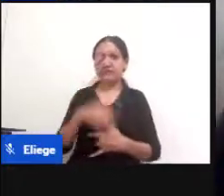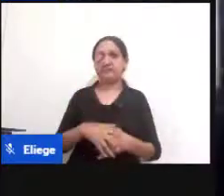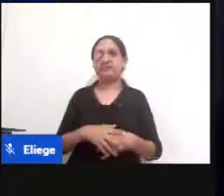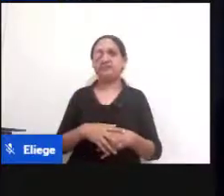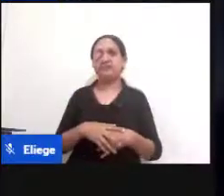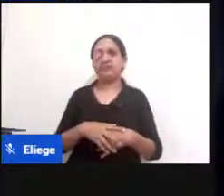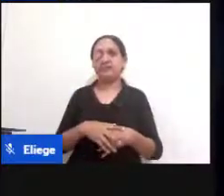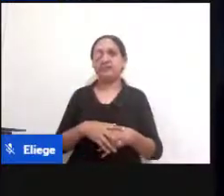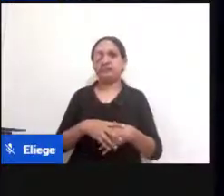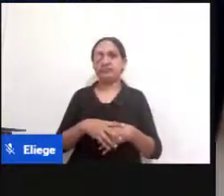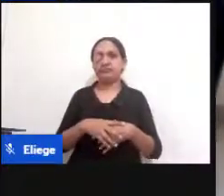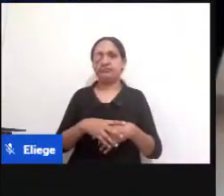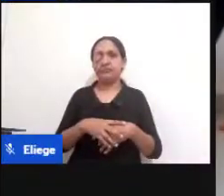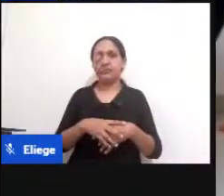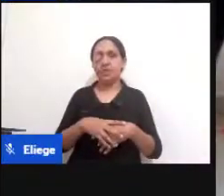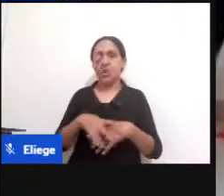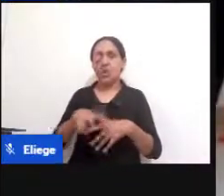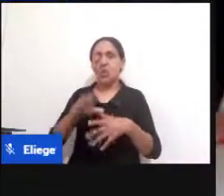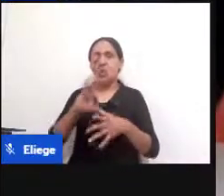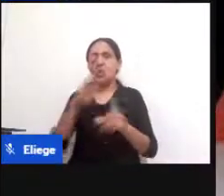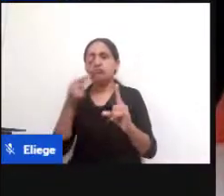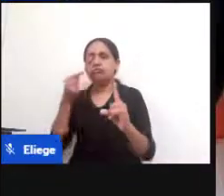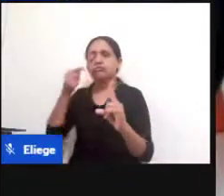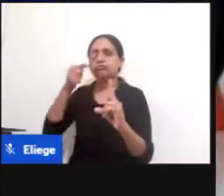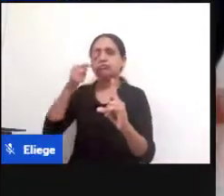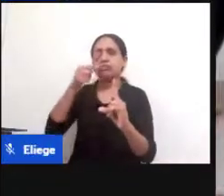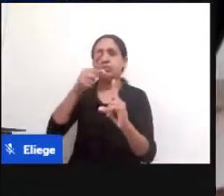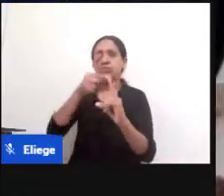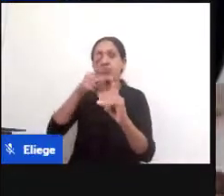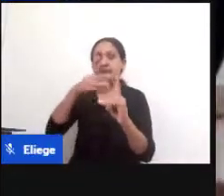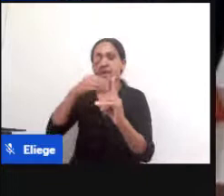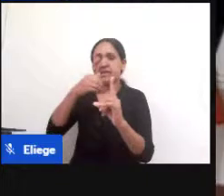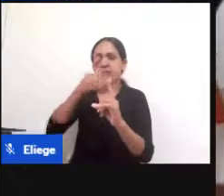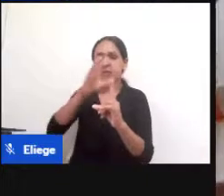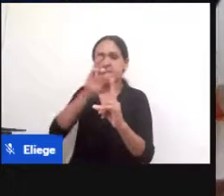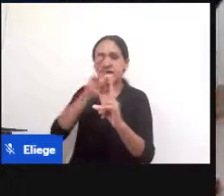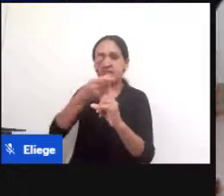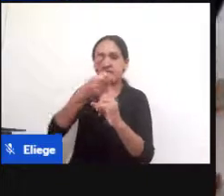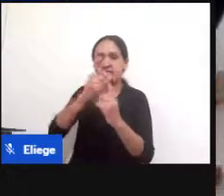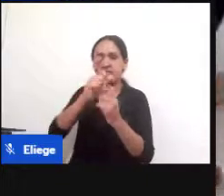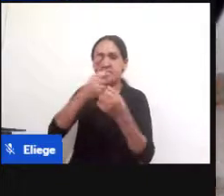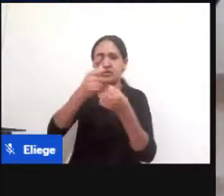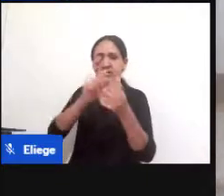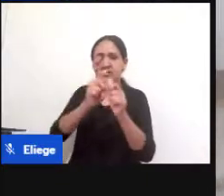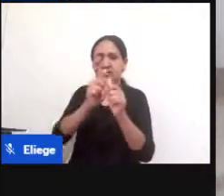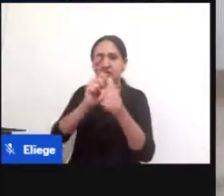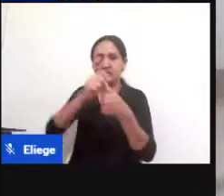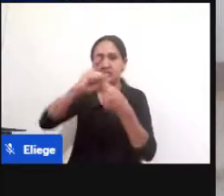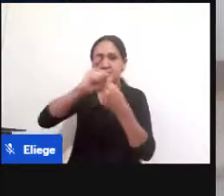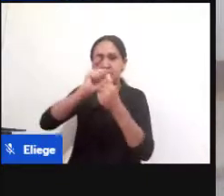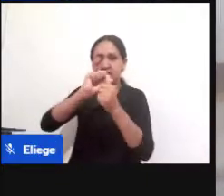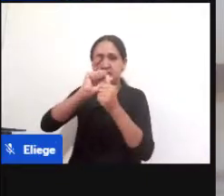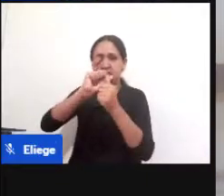objetivo é derrubar as tampinhas da borda superior das garrafas, desta forma.